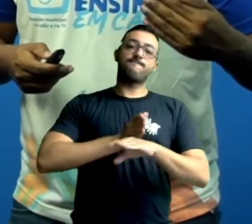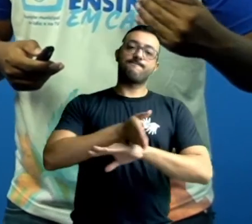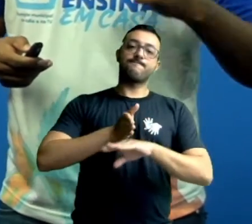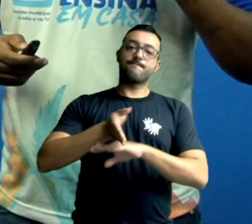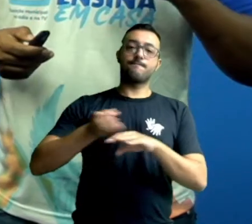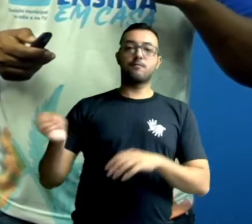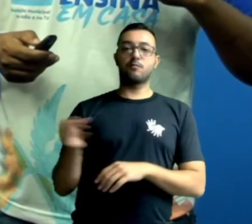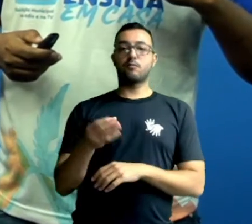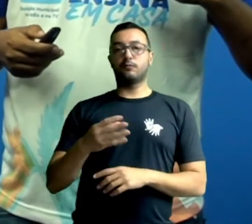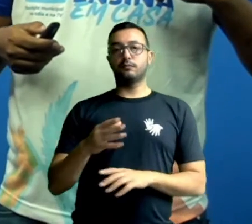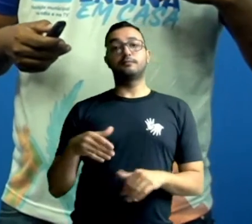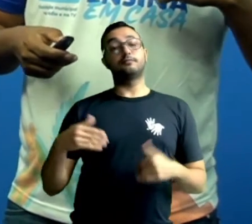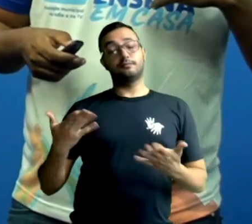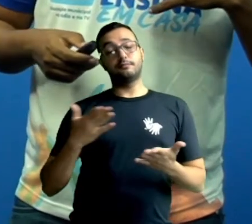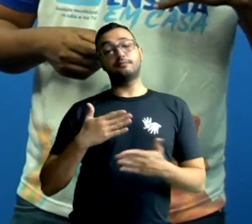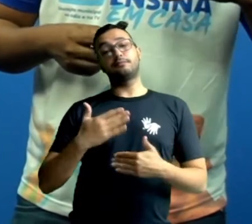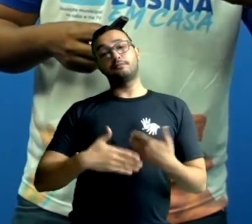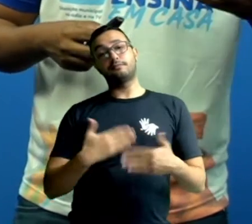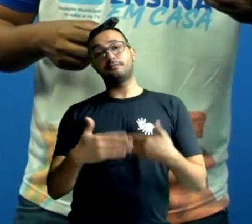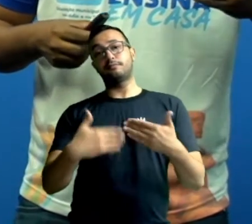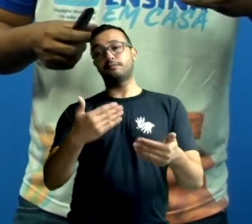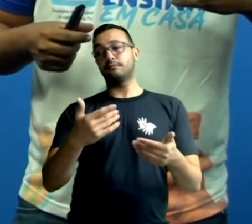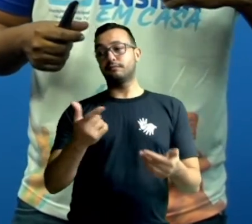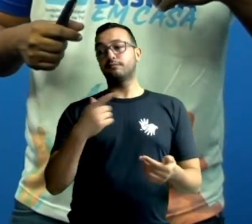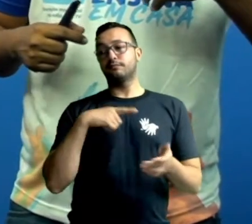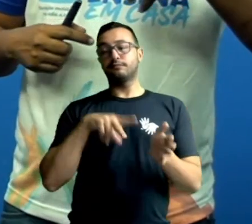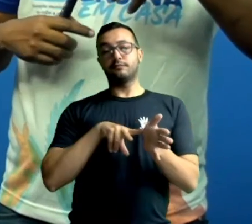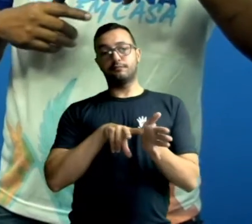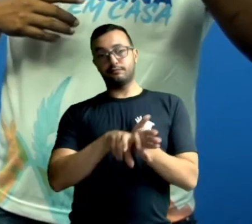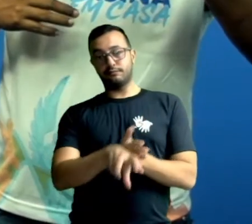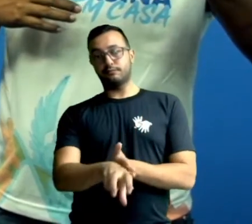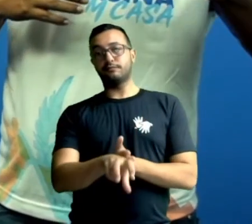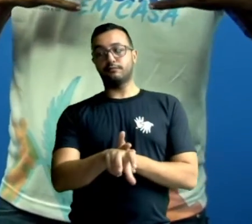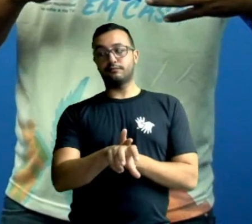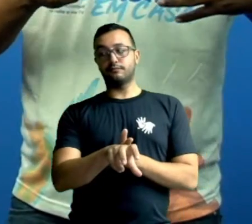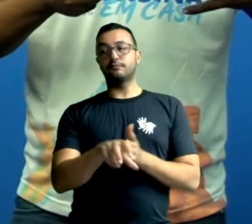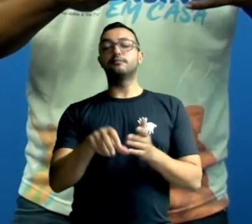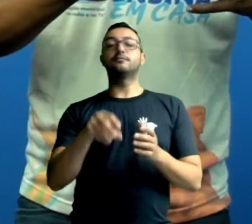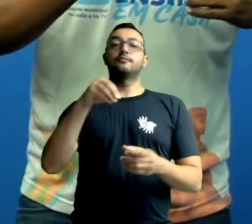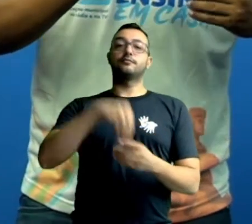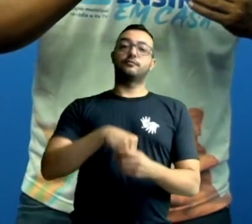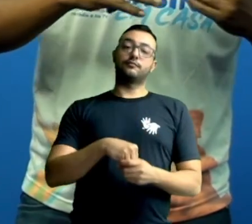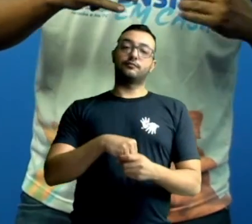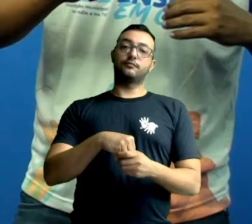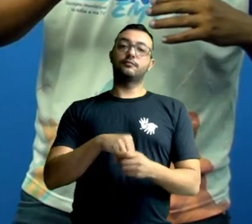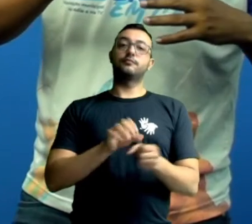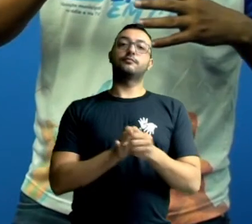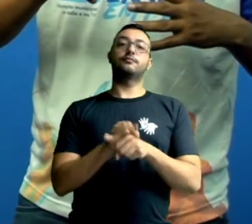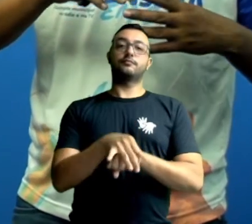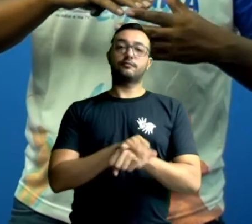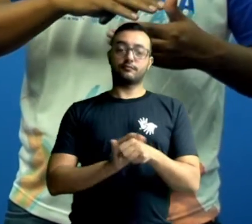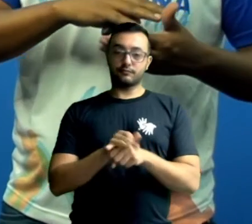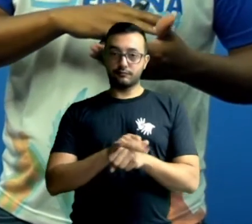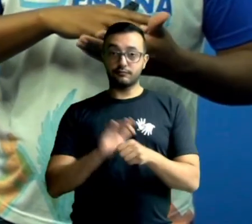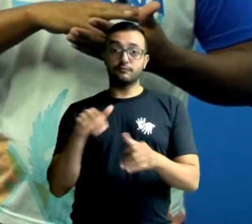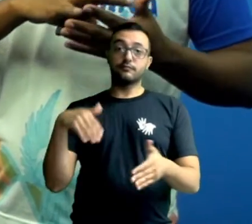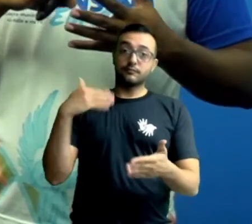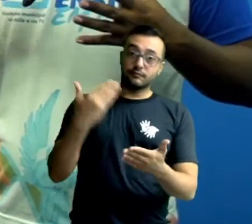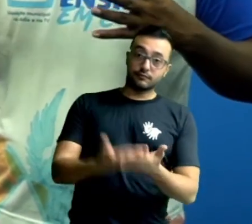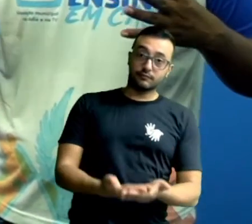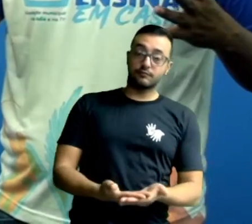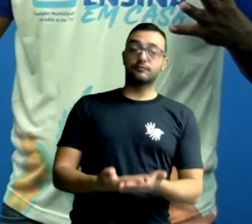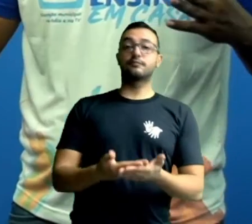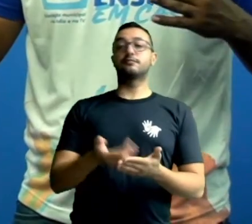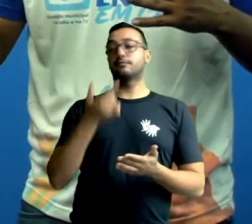células. Então esse processo em que o vírus está dentro de uma célula até ele